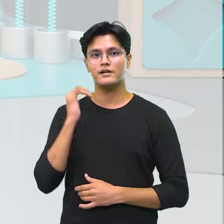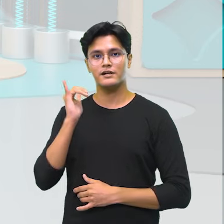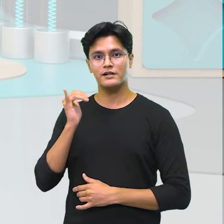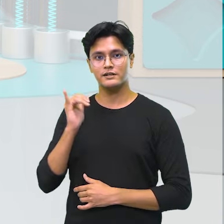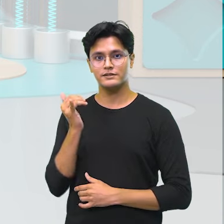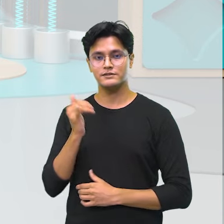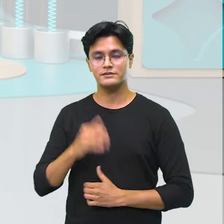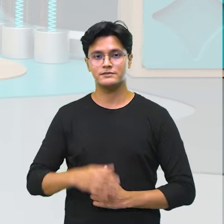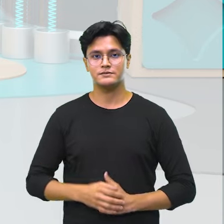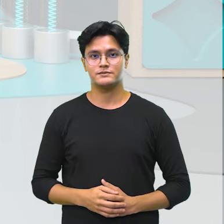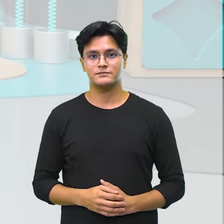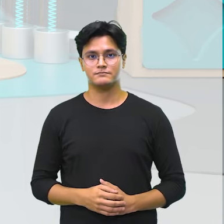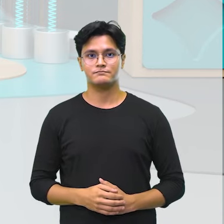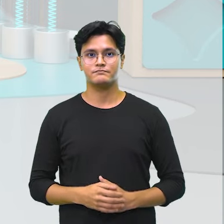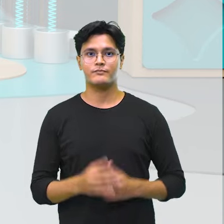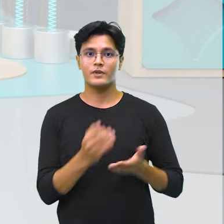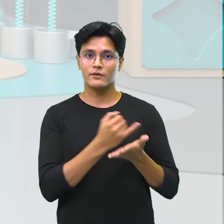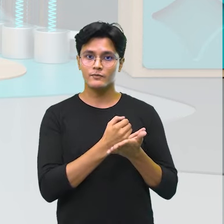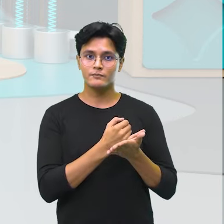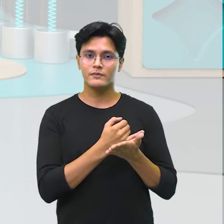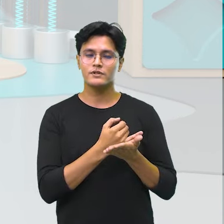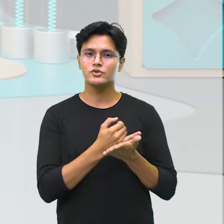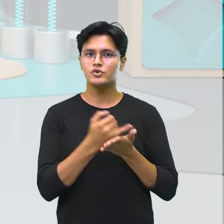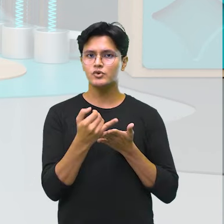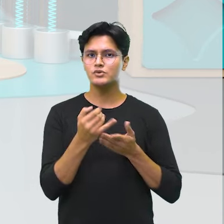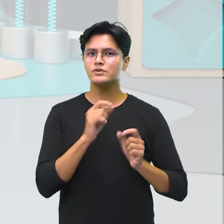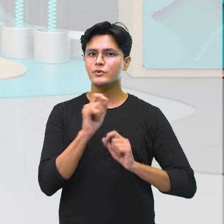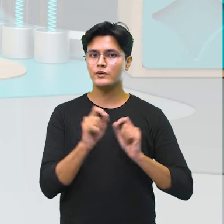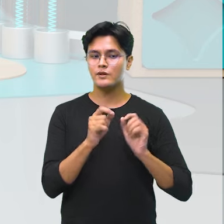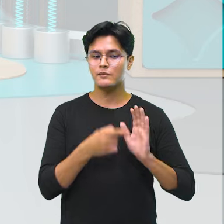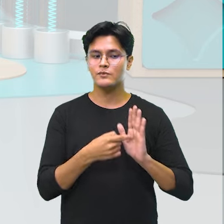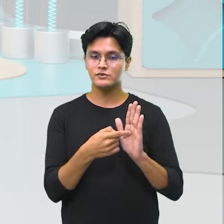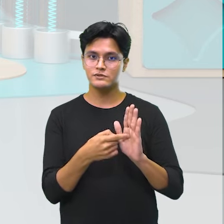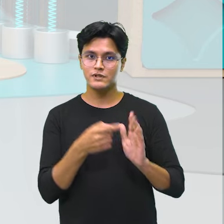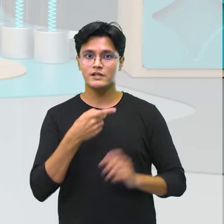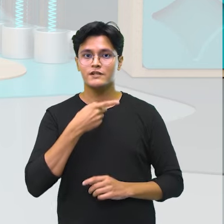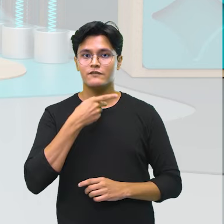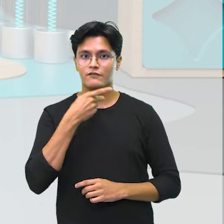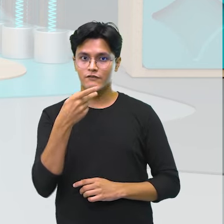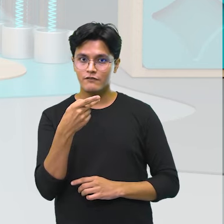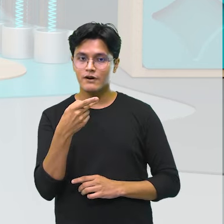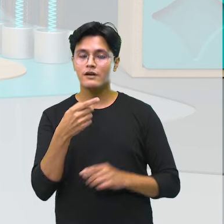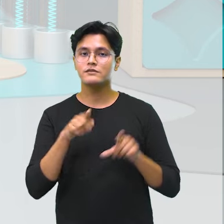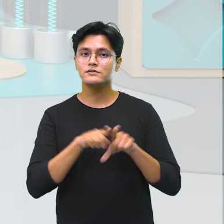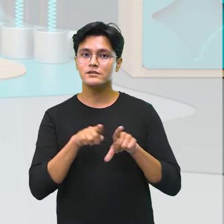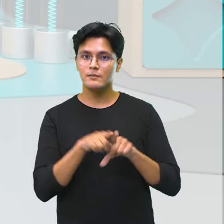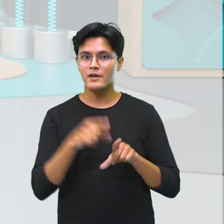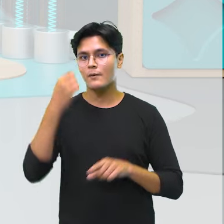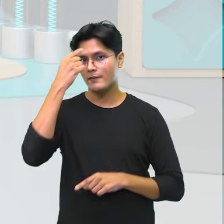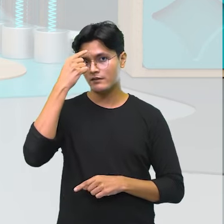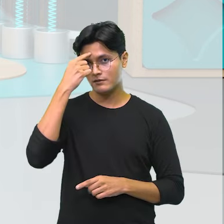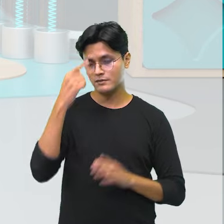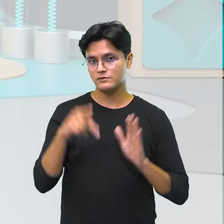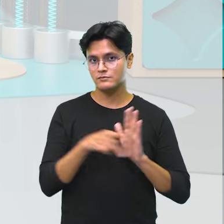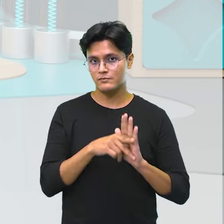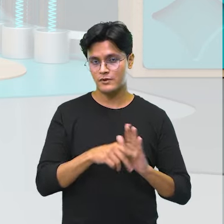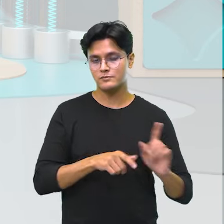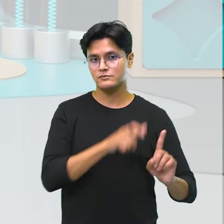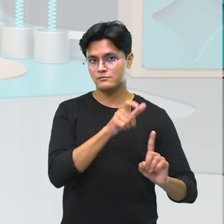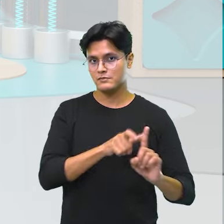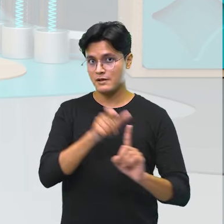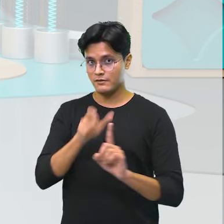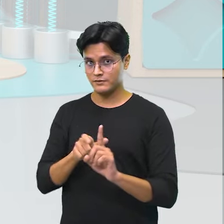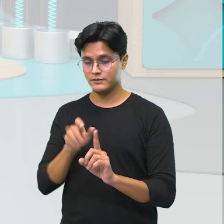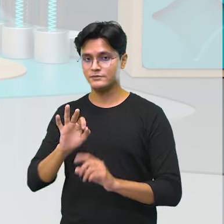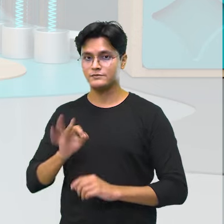Para introduzir as falas e os pensamentos, né, dos personagens. Então, o